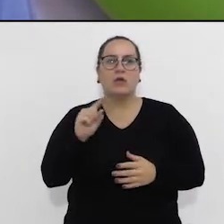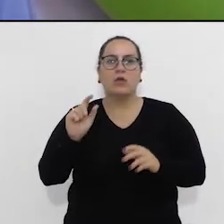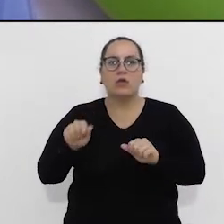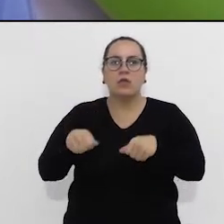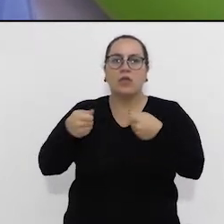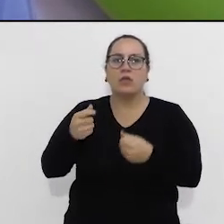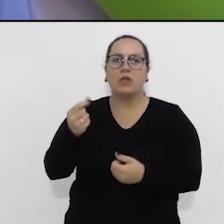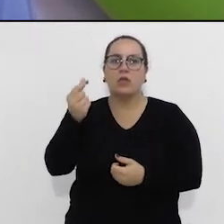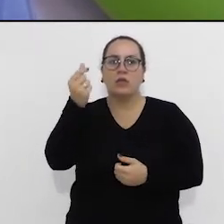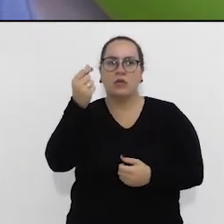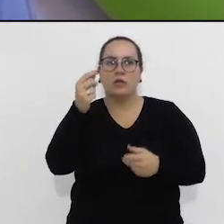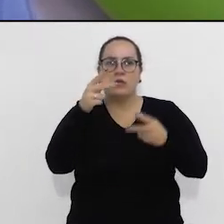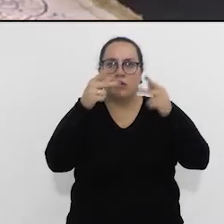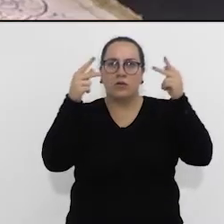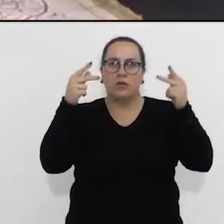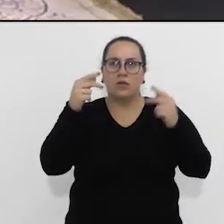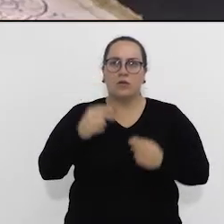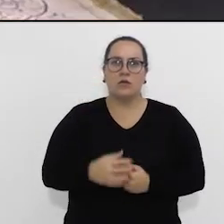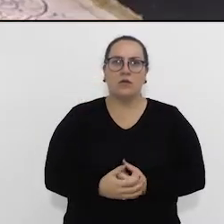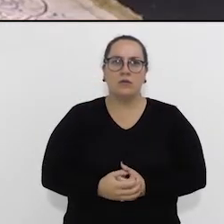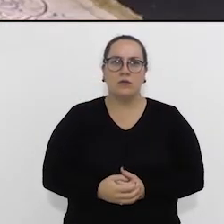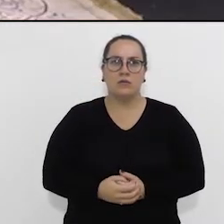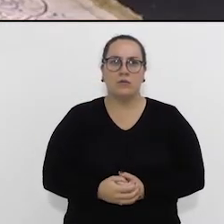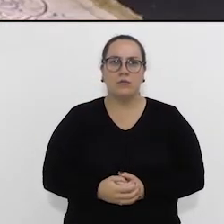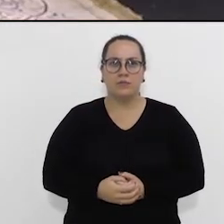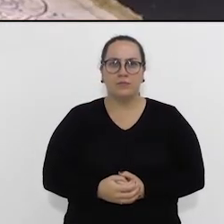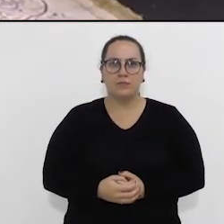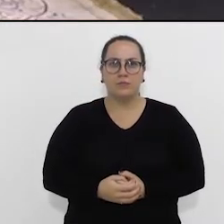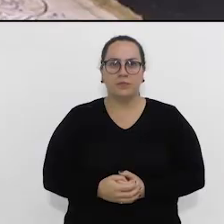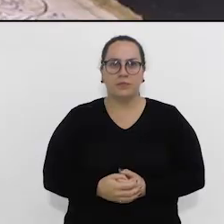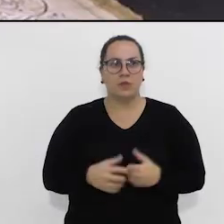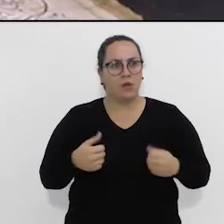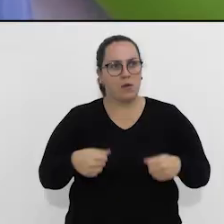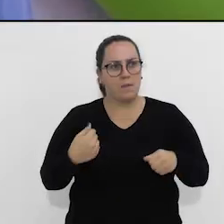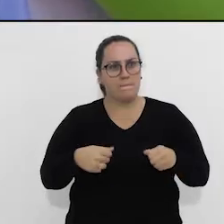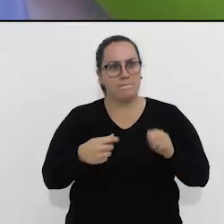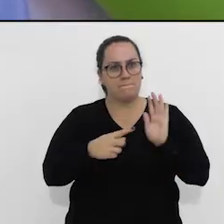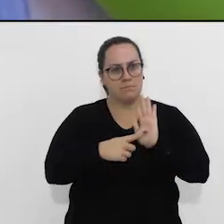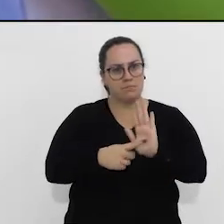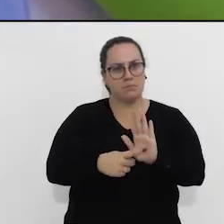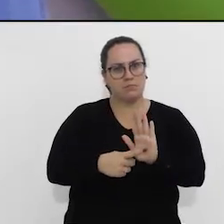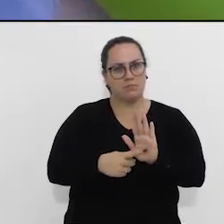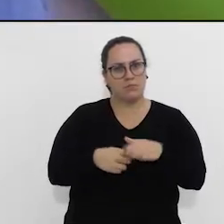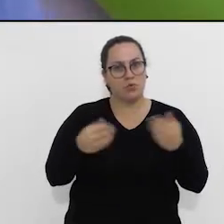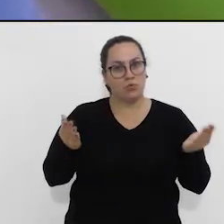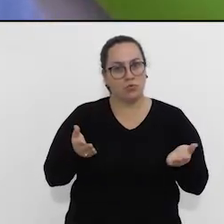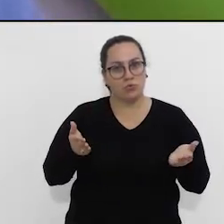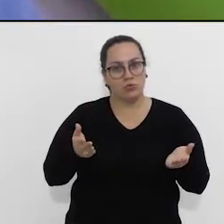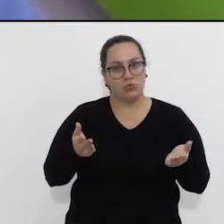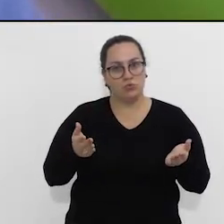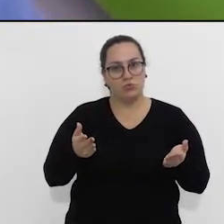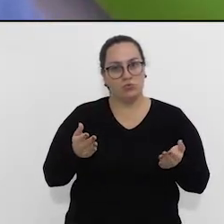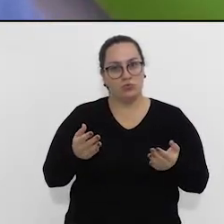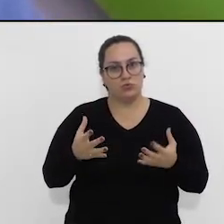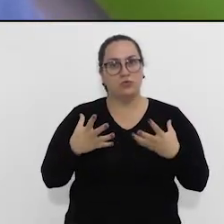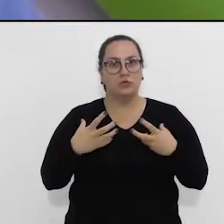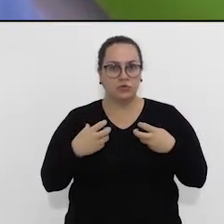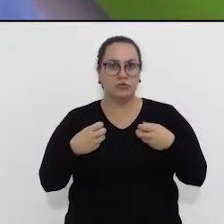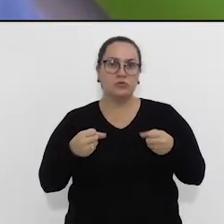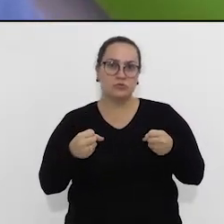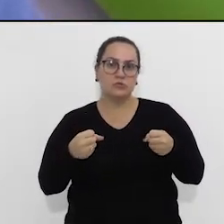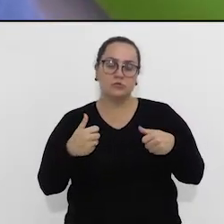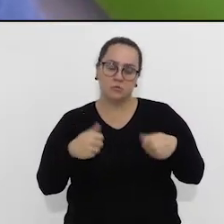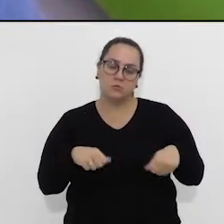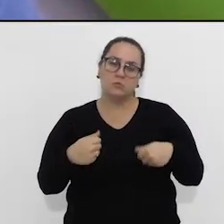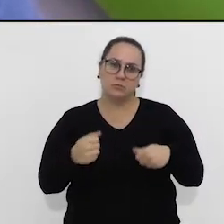público e você sai uma auditoria e hoje hoje eu assim Acho que sim eu acho que